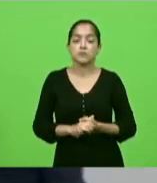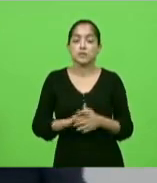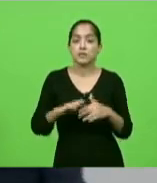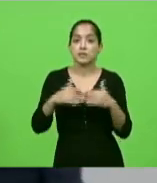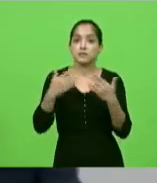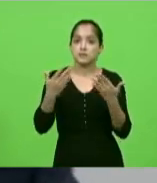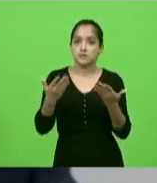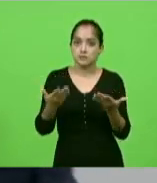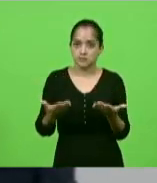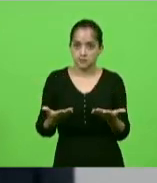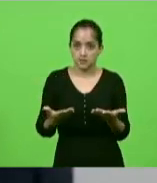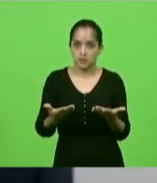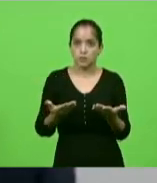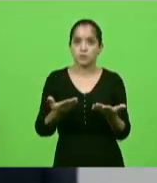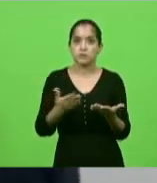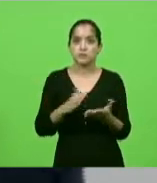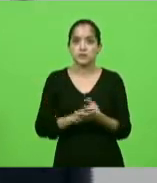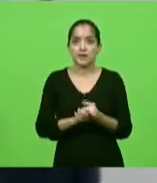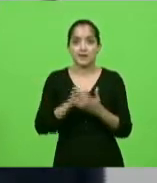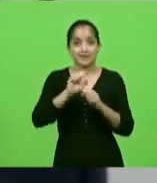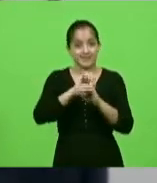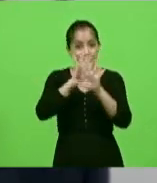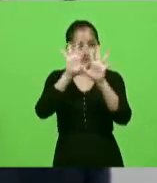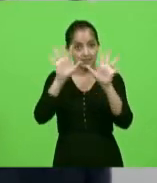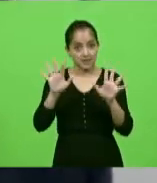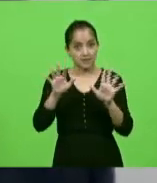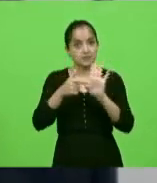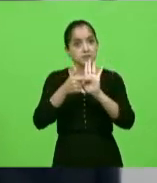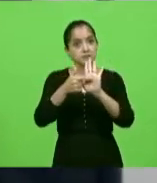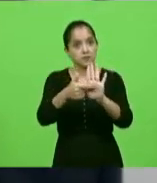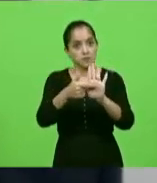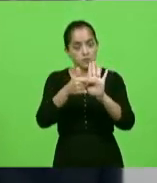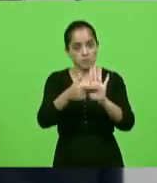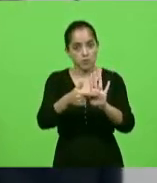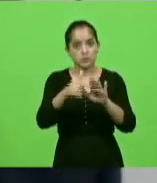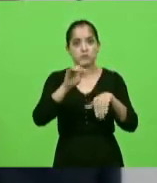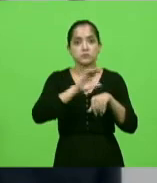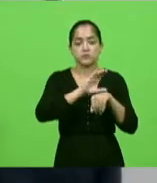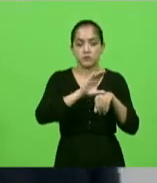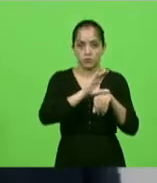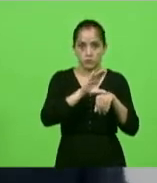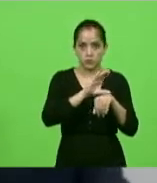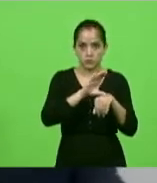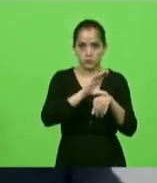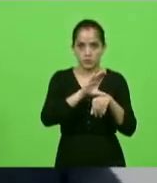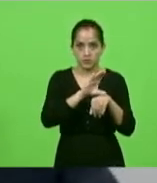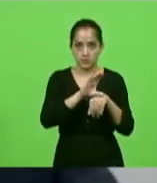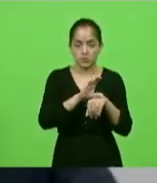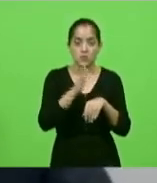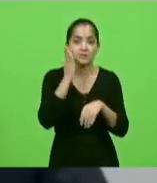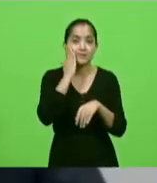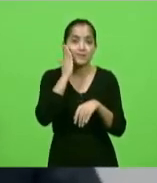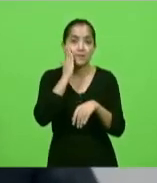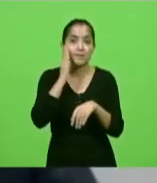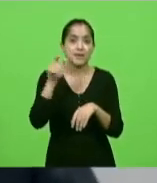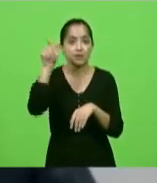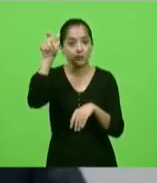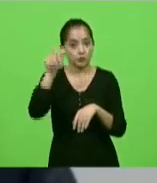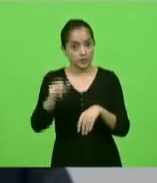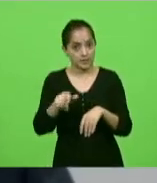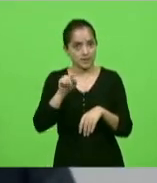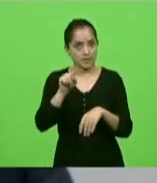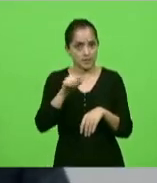Portanto, na interpretação que eu trago da Constituição, sabendo que o senhor governador,